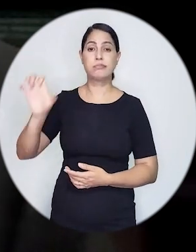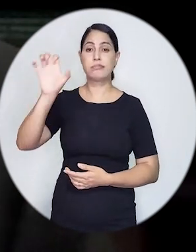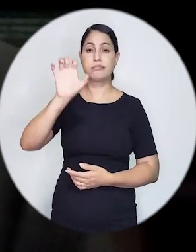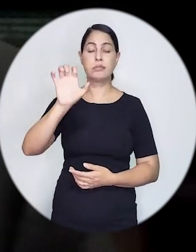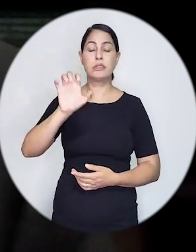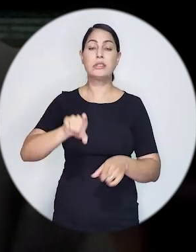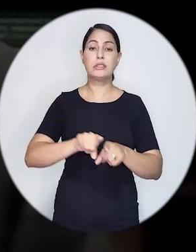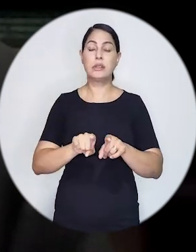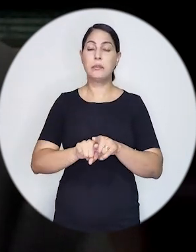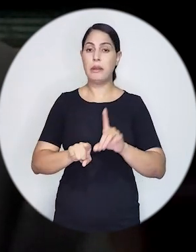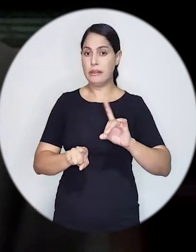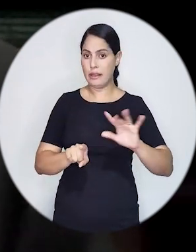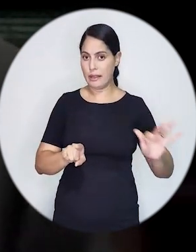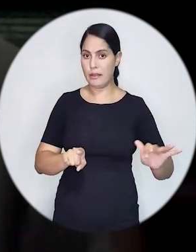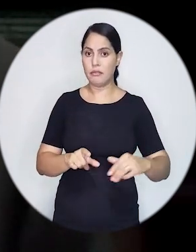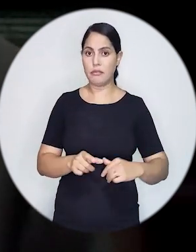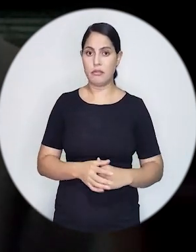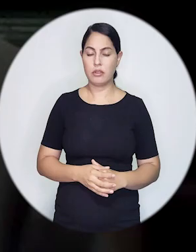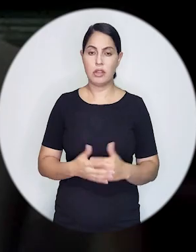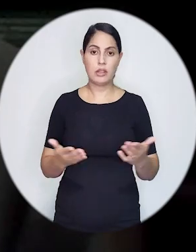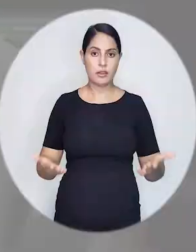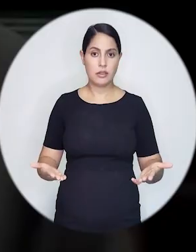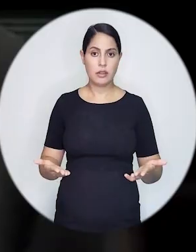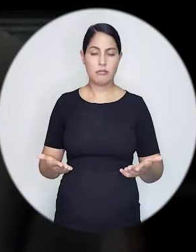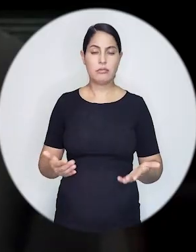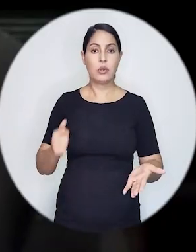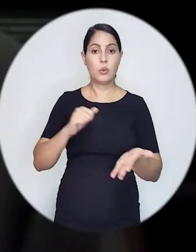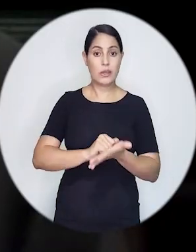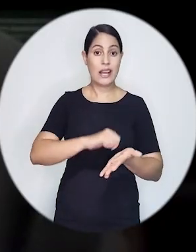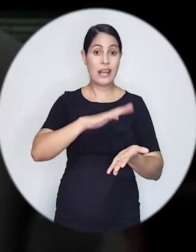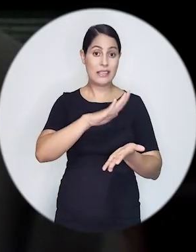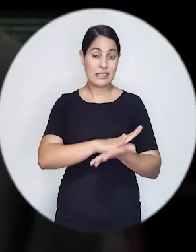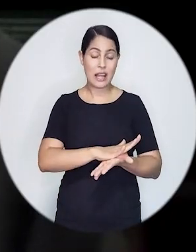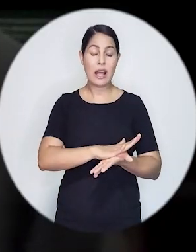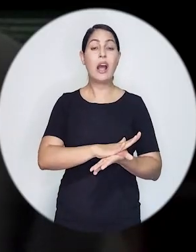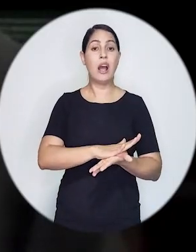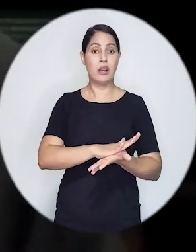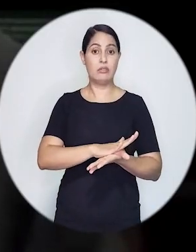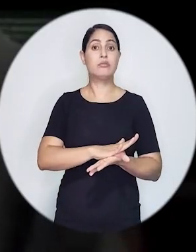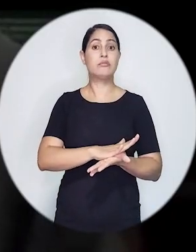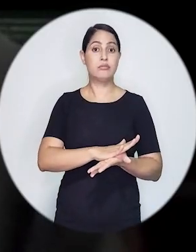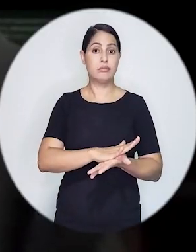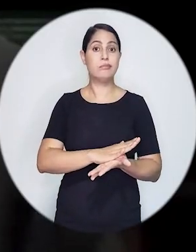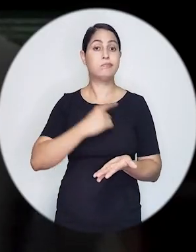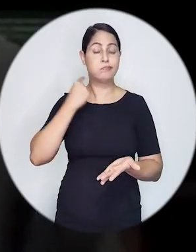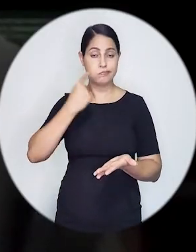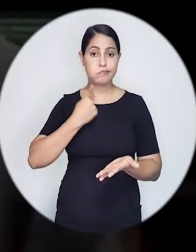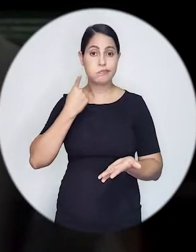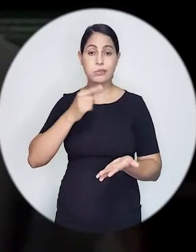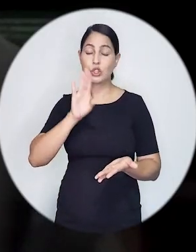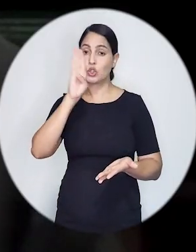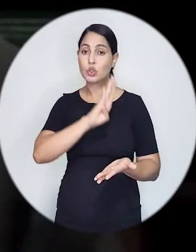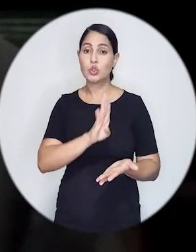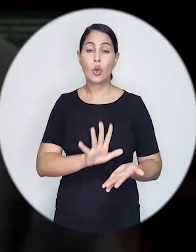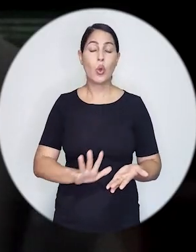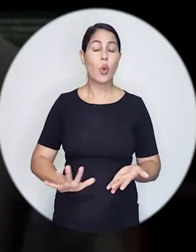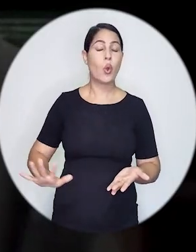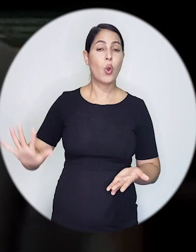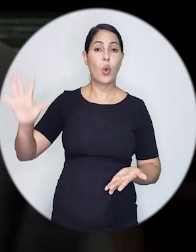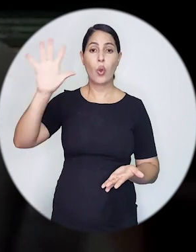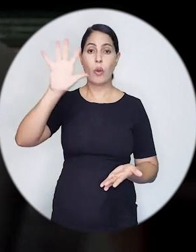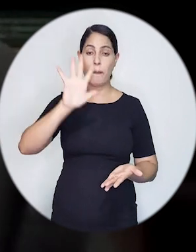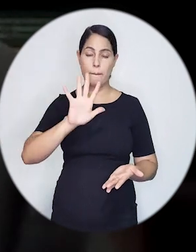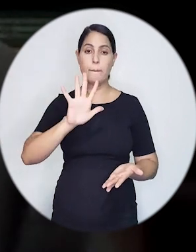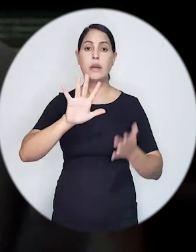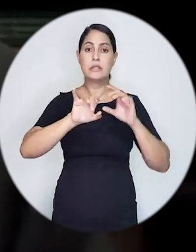os estados e no Distrito Federal. O Cadastro Nacional de Advogados é a base de dados de todos os advogados do Brasil, né? Através